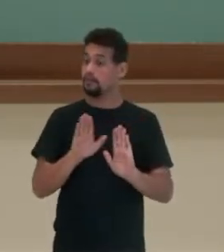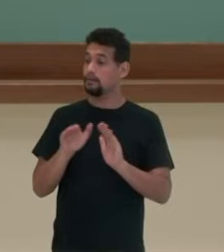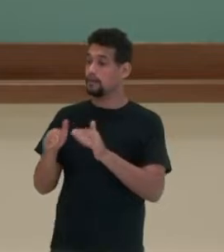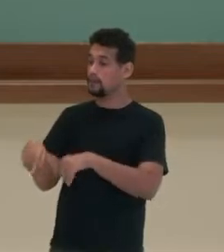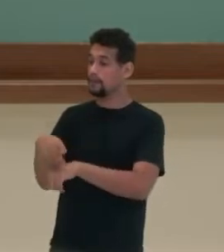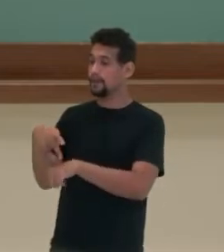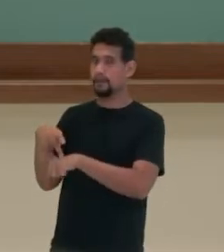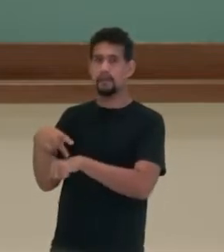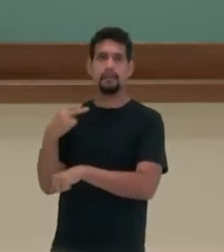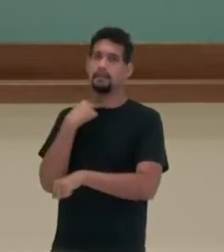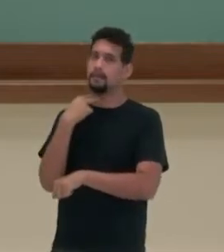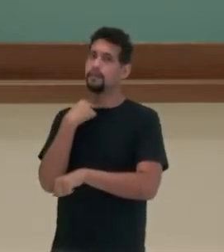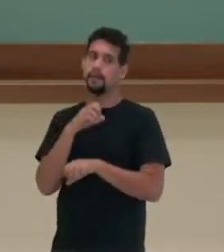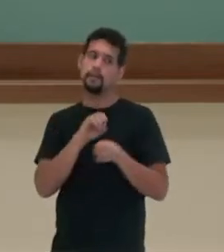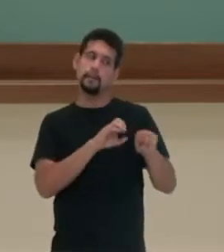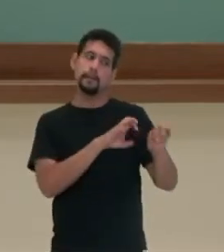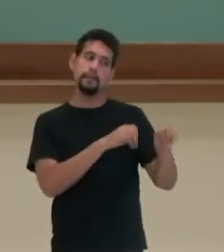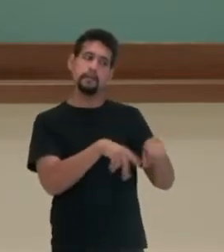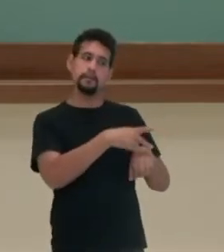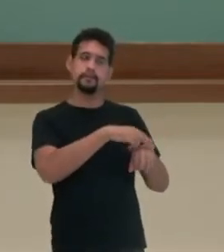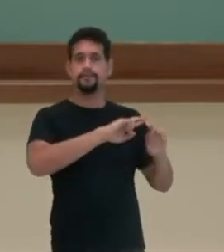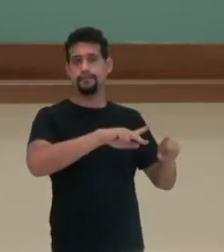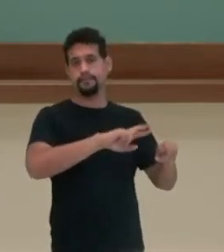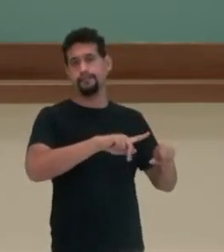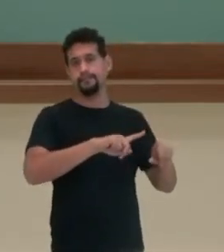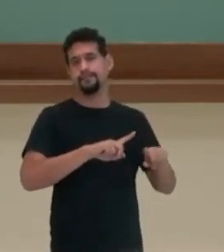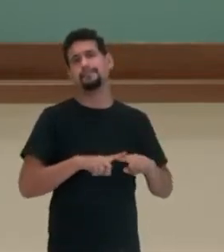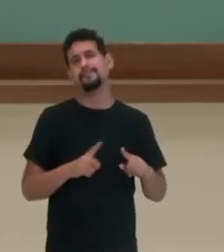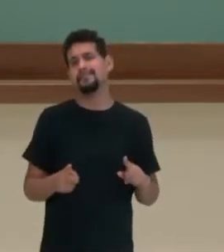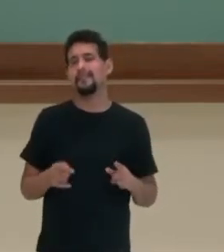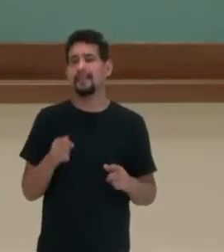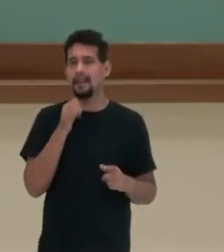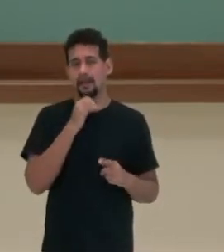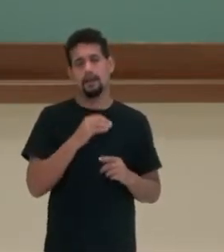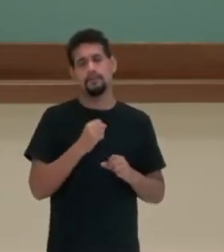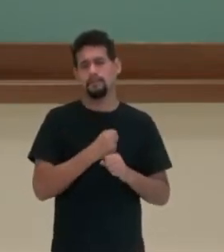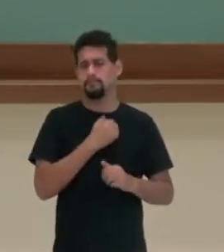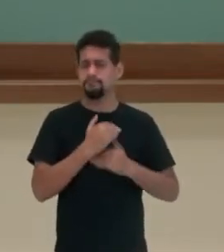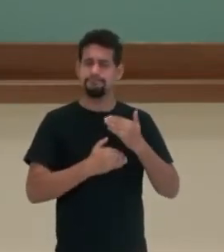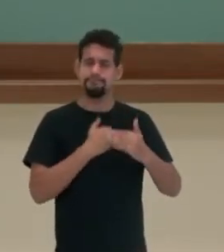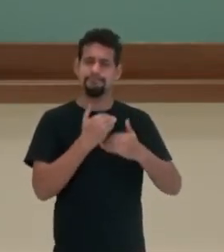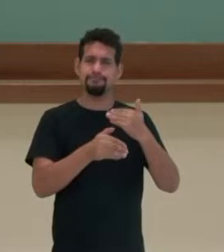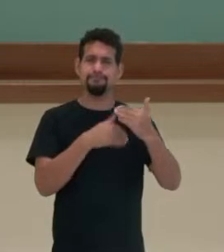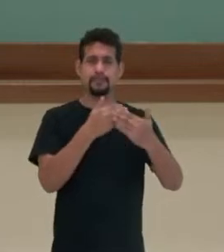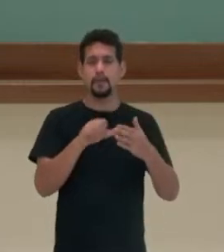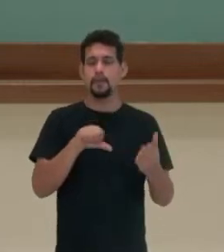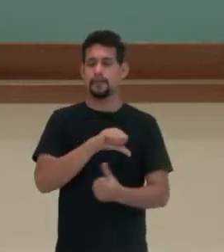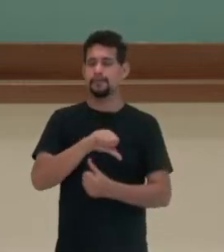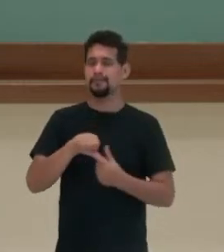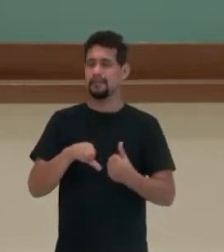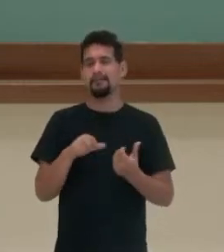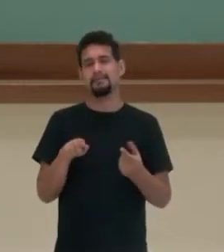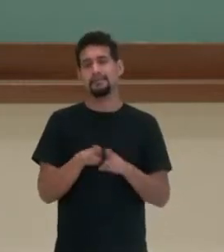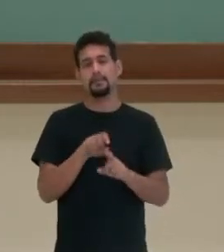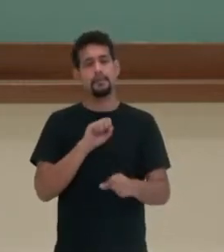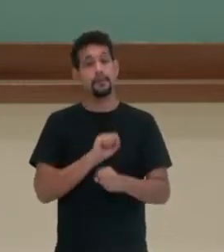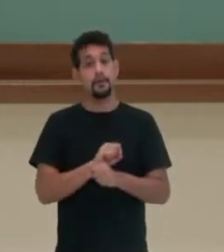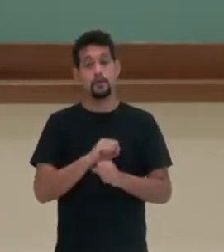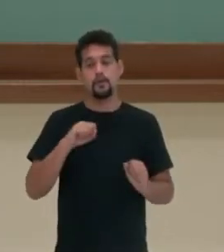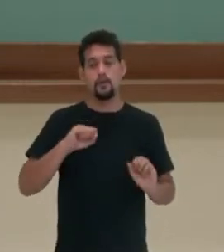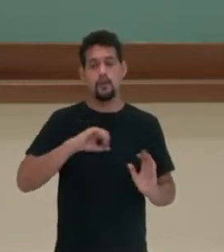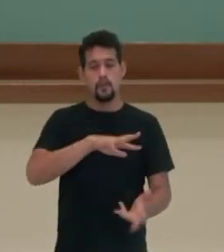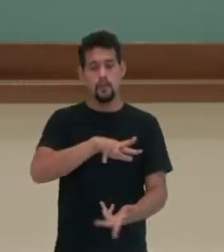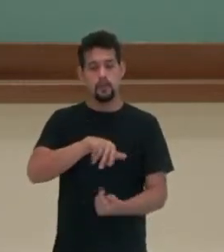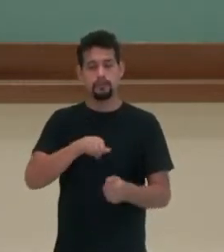não poderia ser passada para os demais. E claro que isso, com o tempo, foi deixado para trás e o mundo inteiro